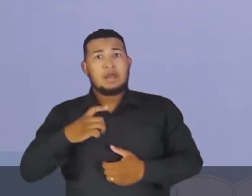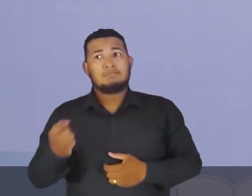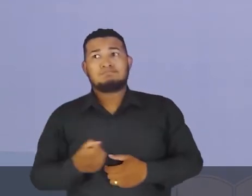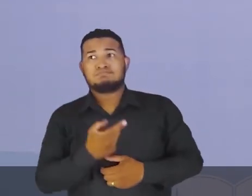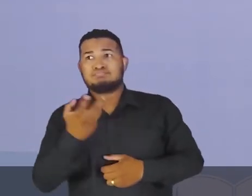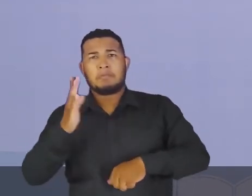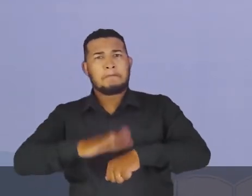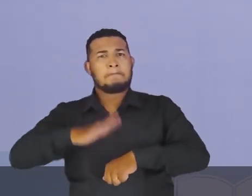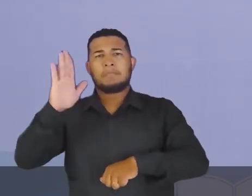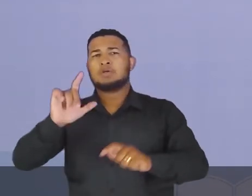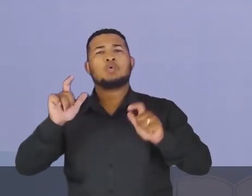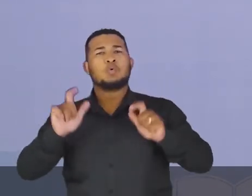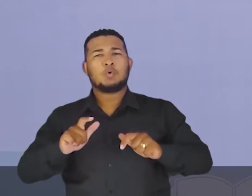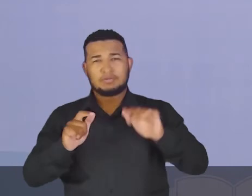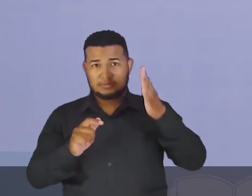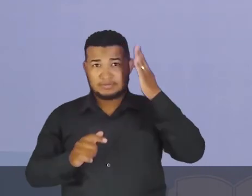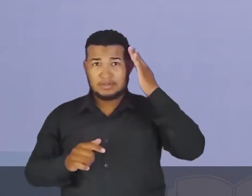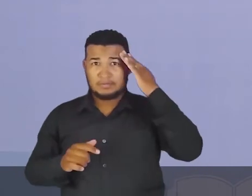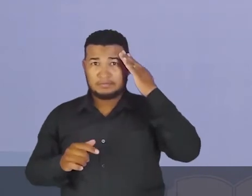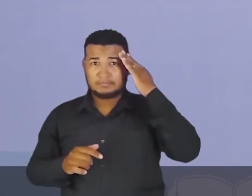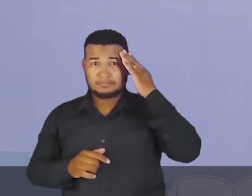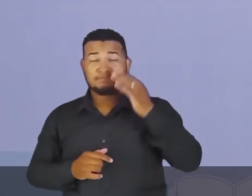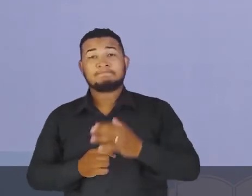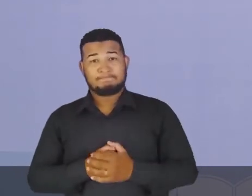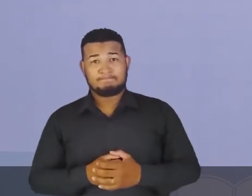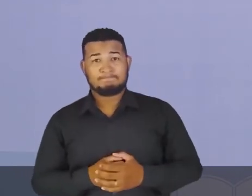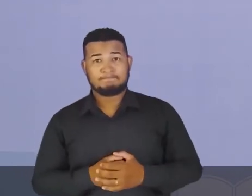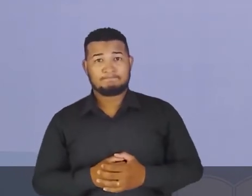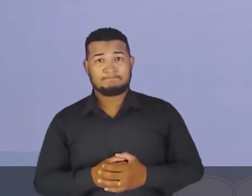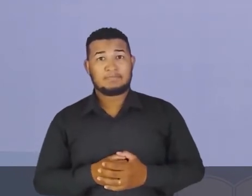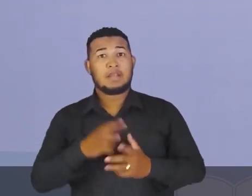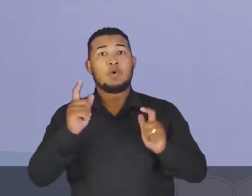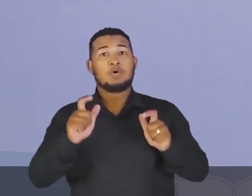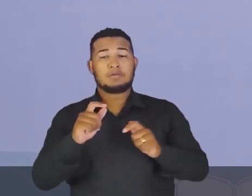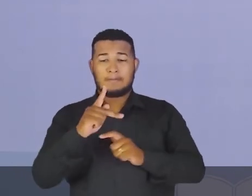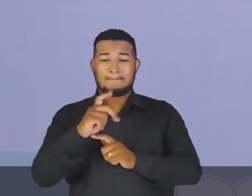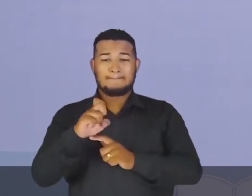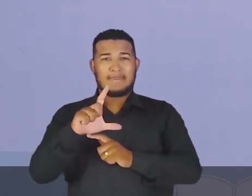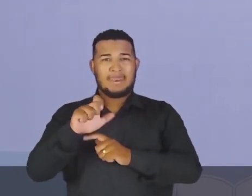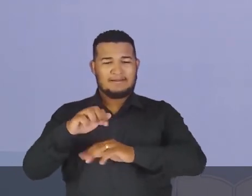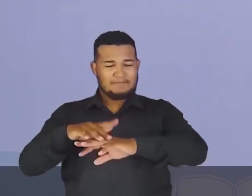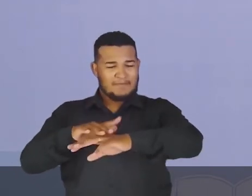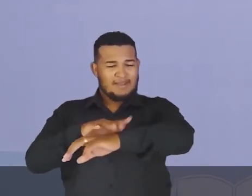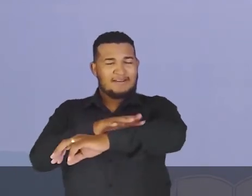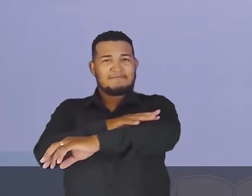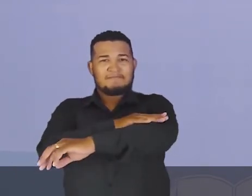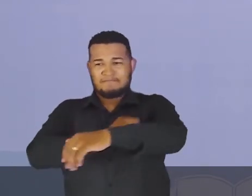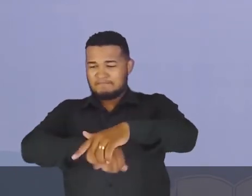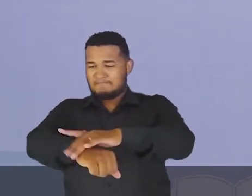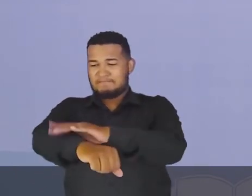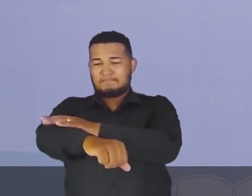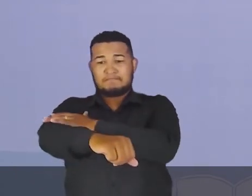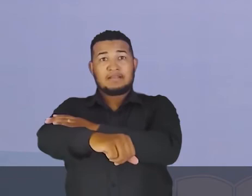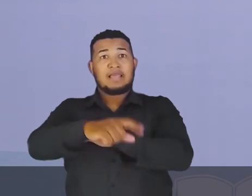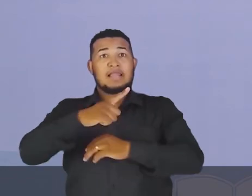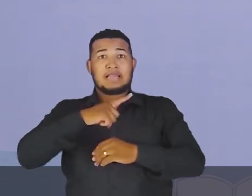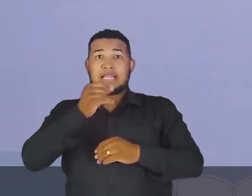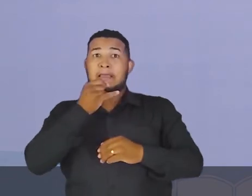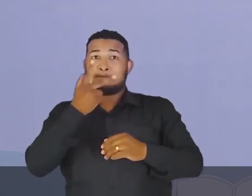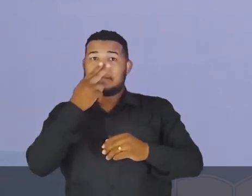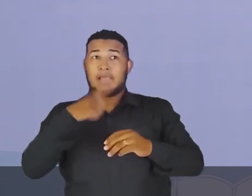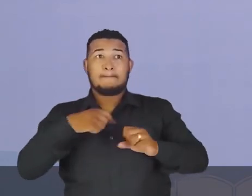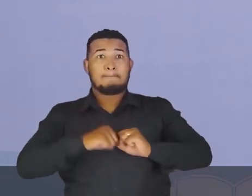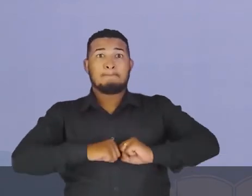maior quantidade de adipócitos, certo? Então, é a pele. A pele é o nosso maior órgão,